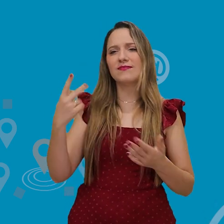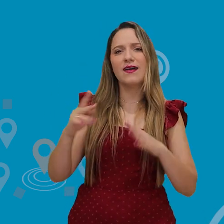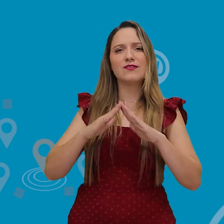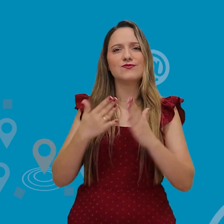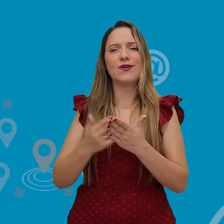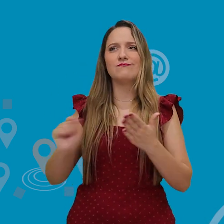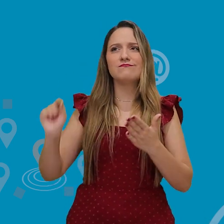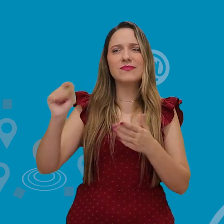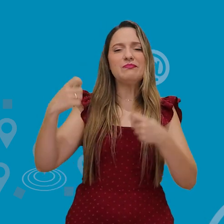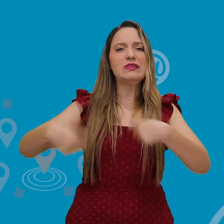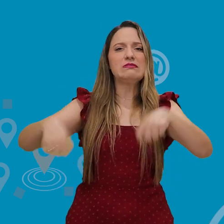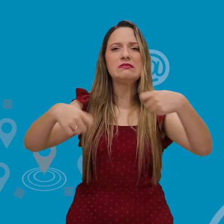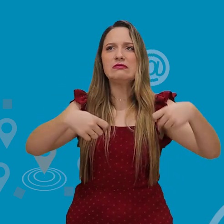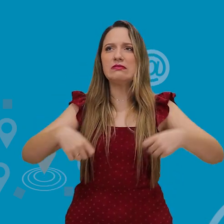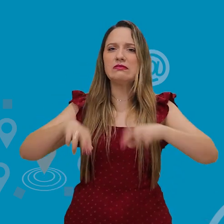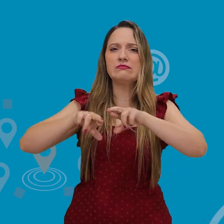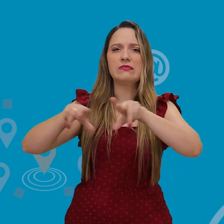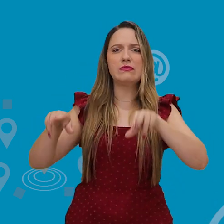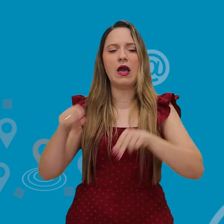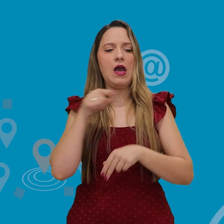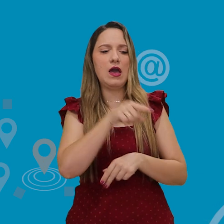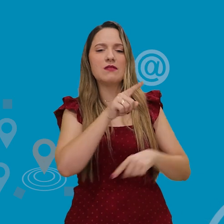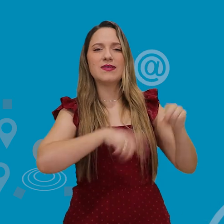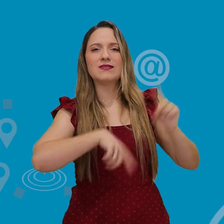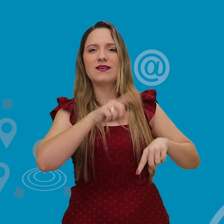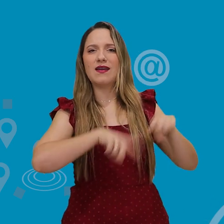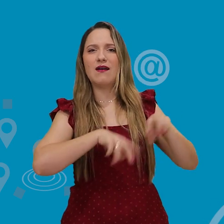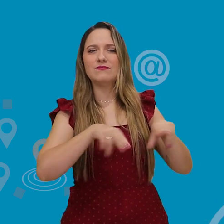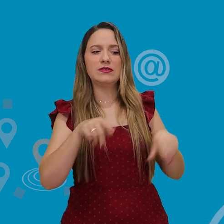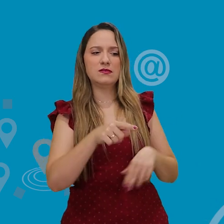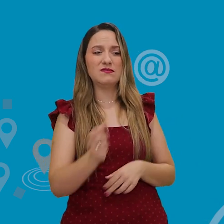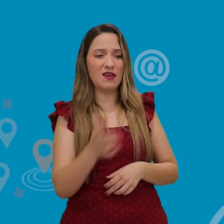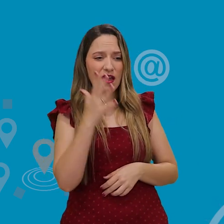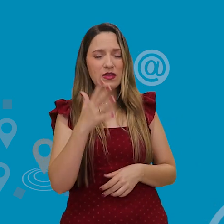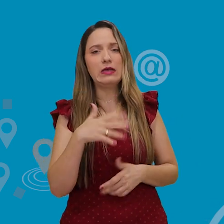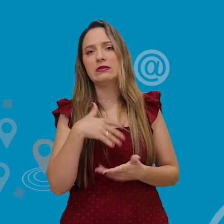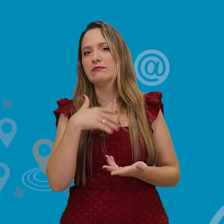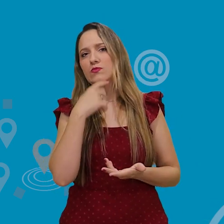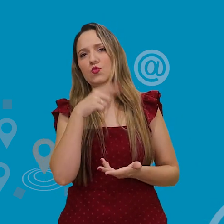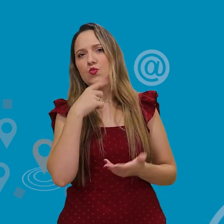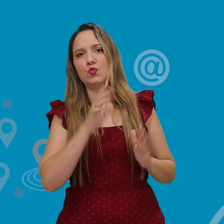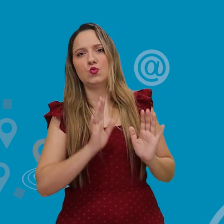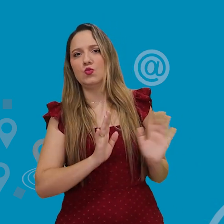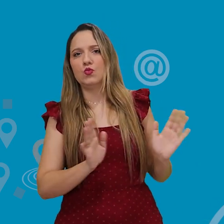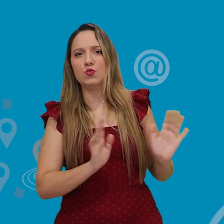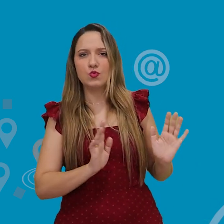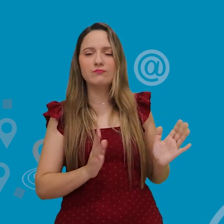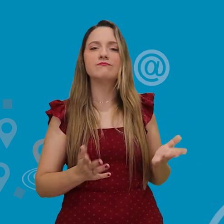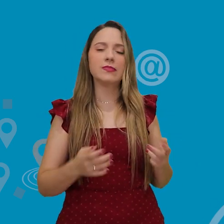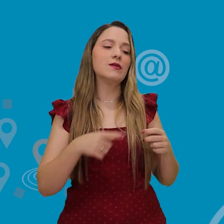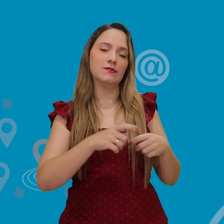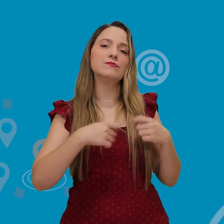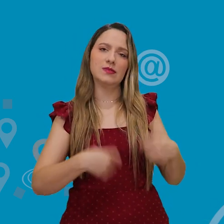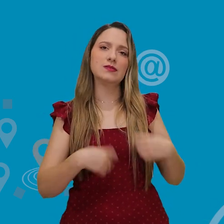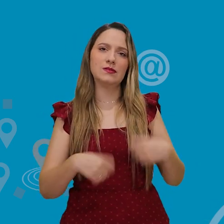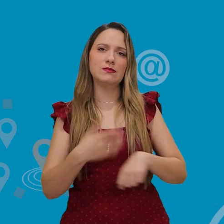demanda, né, da escola, às vezes influencia um pouco na compra desses materiais